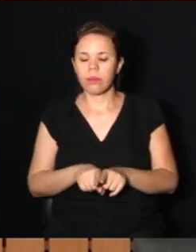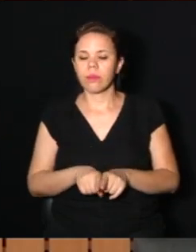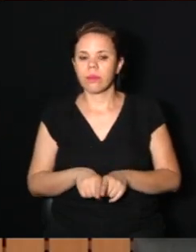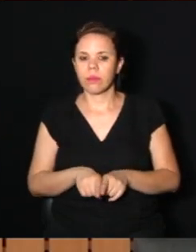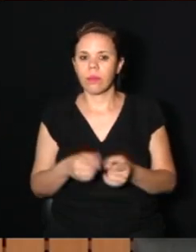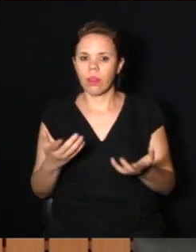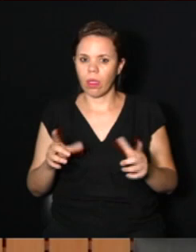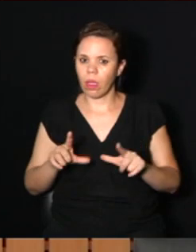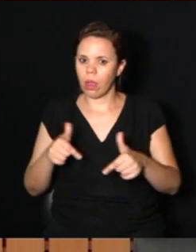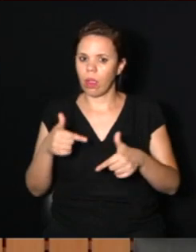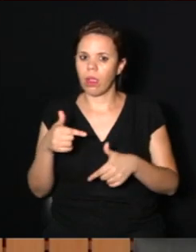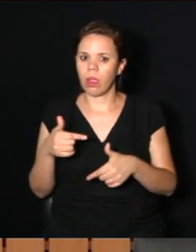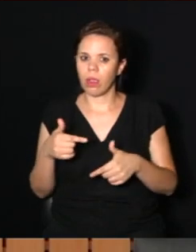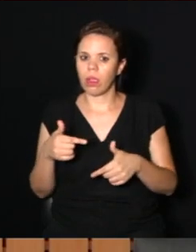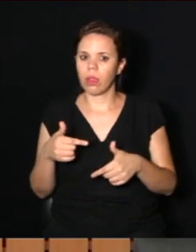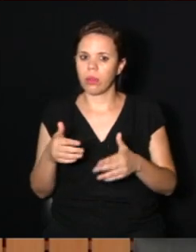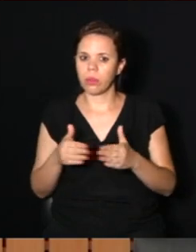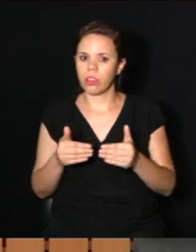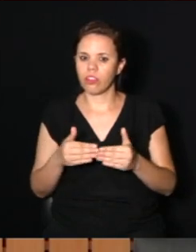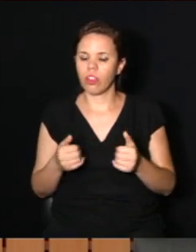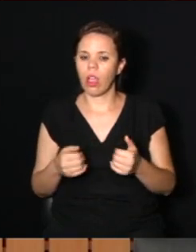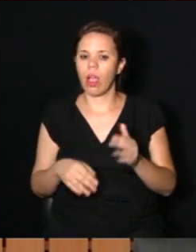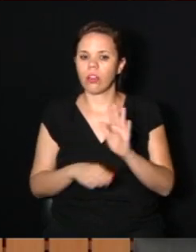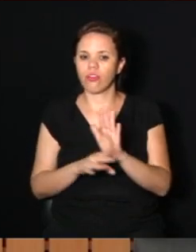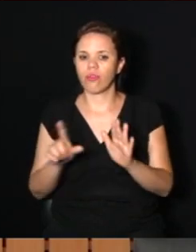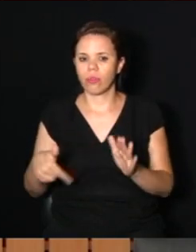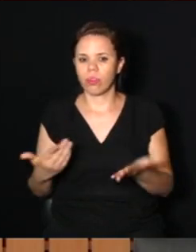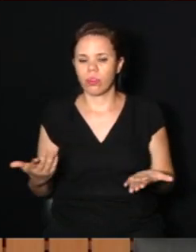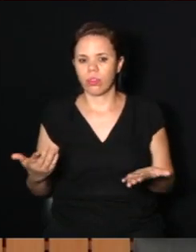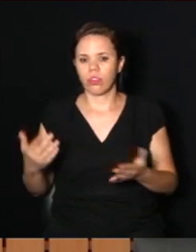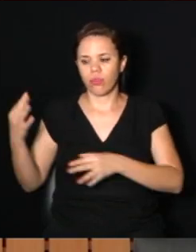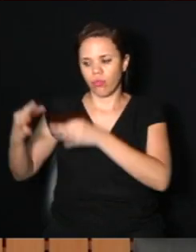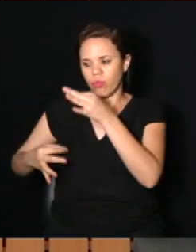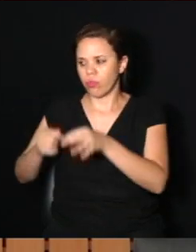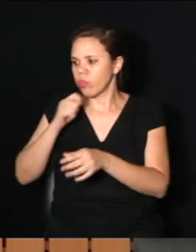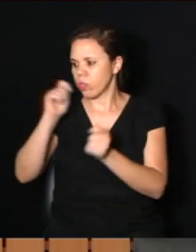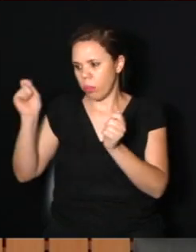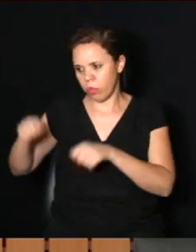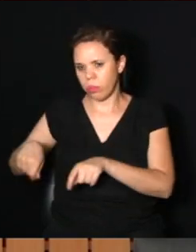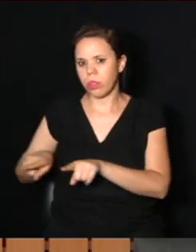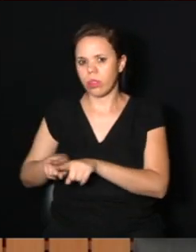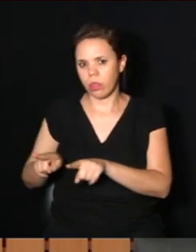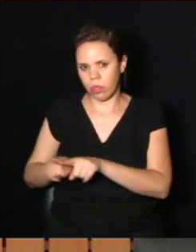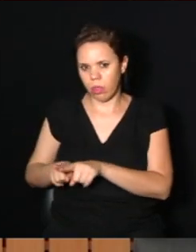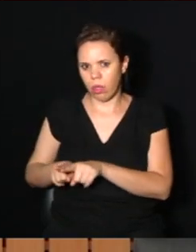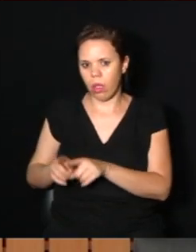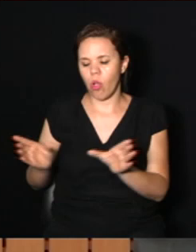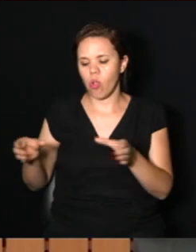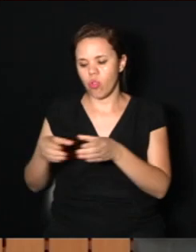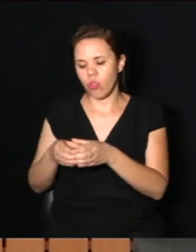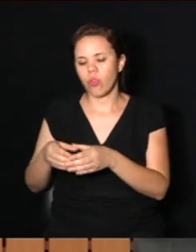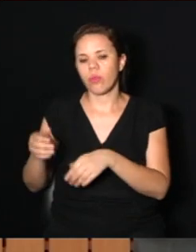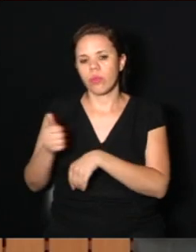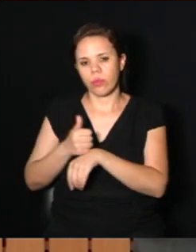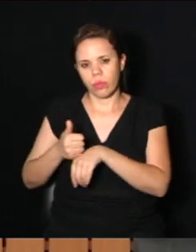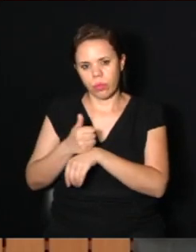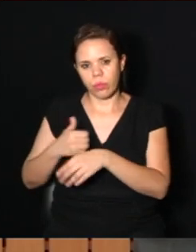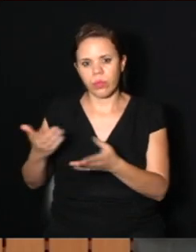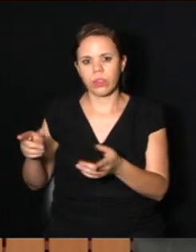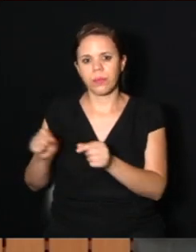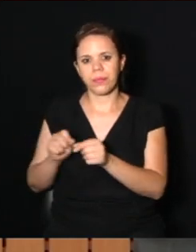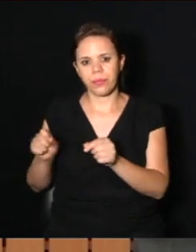por ações de mediação. Então, a instância do sistema de justiça é uma possibilidade, enquanto conselho de profissão, também é